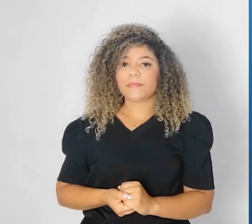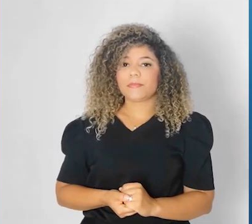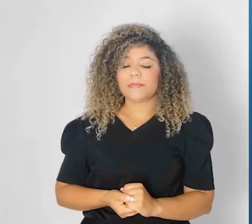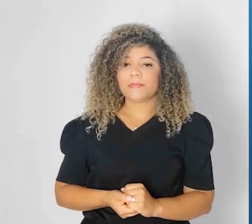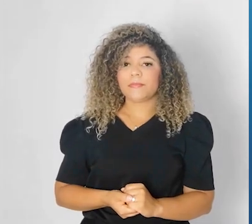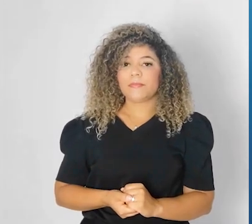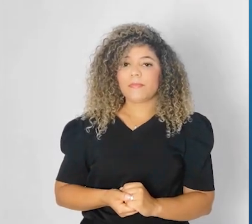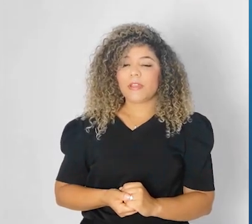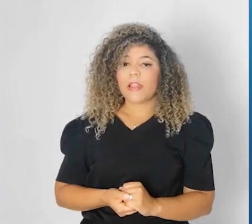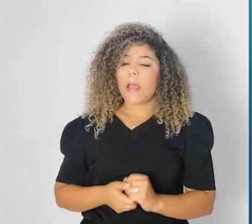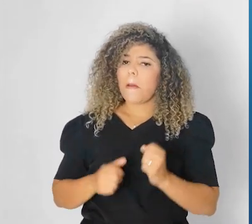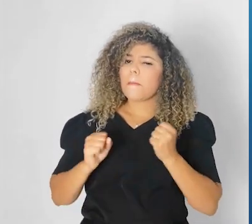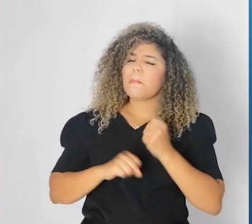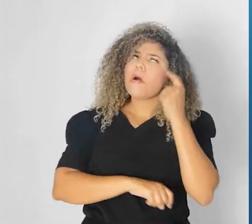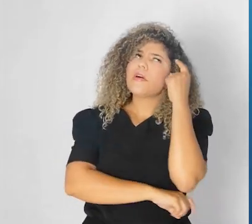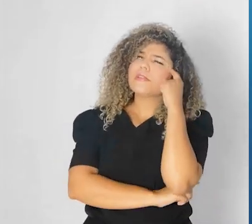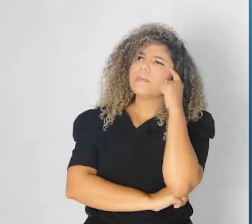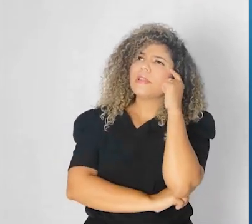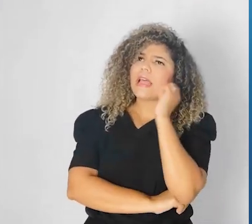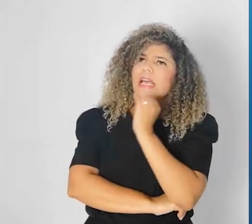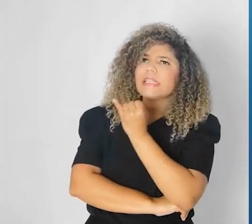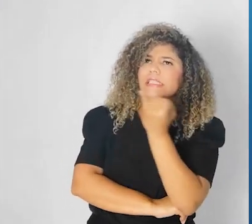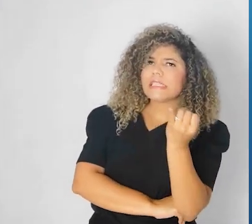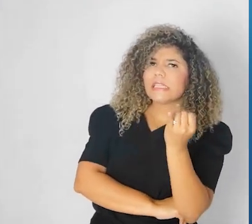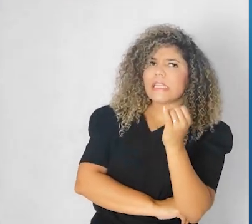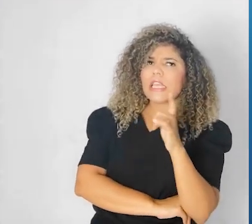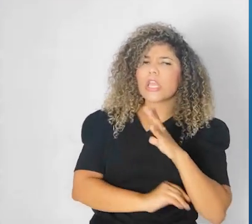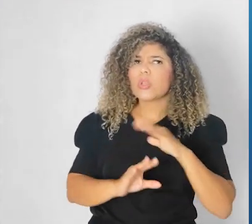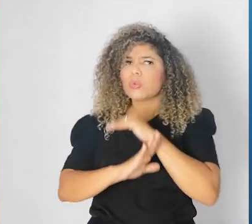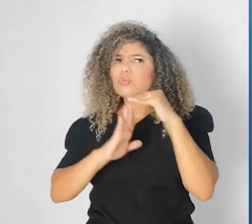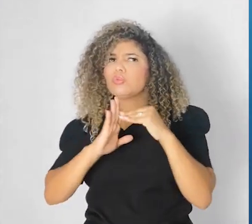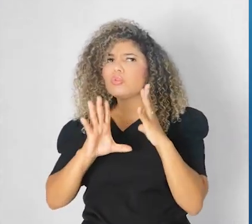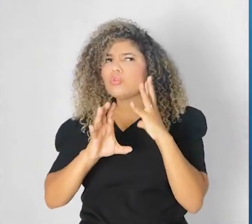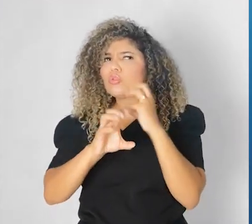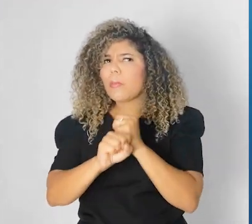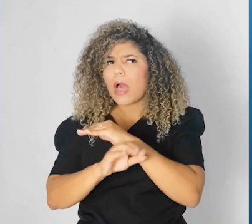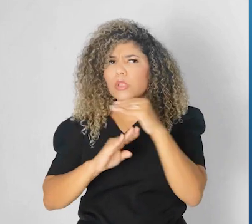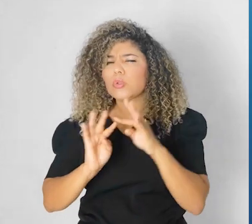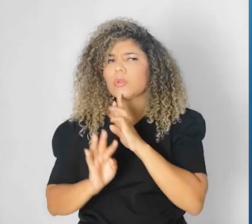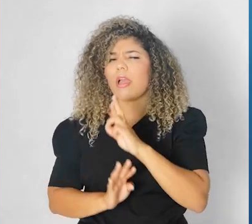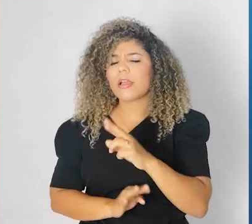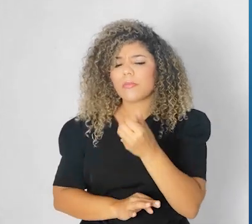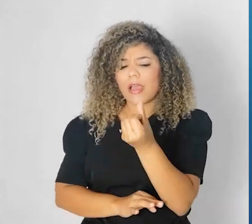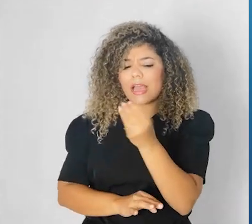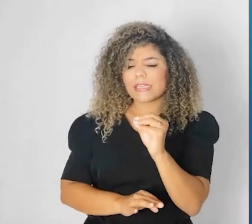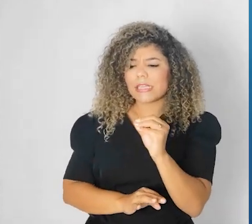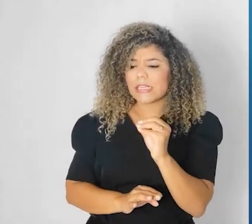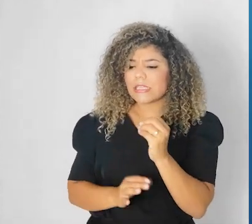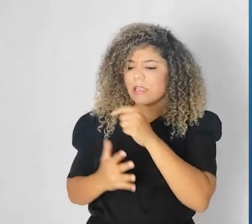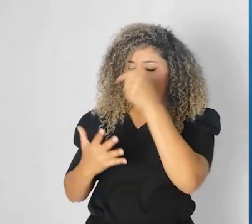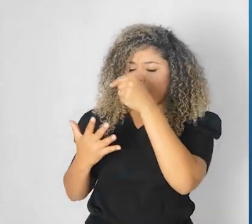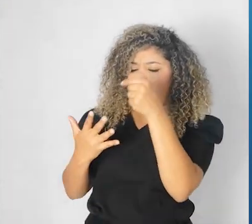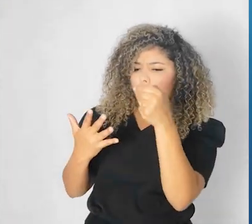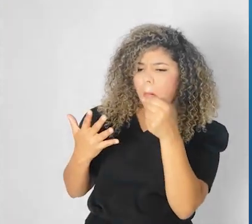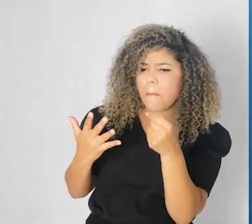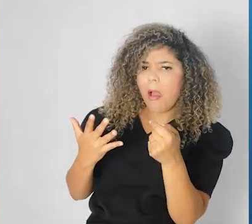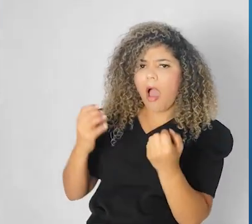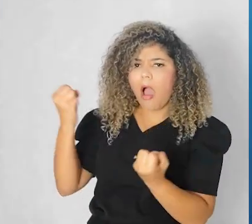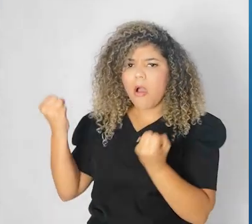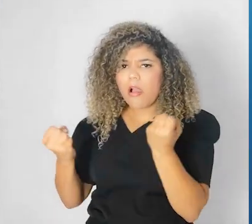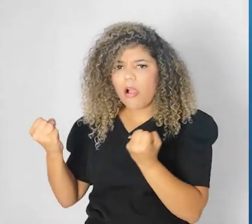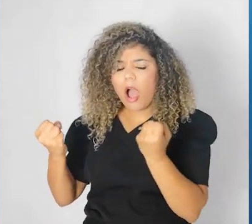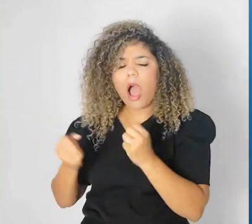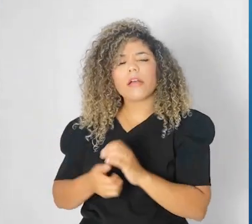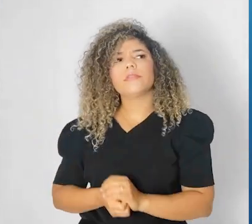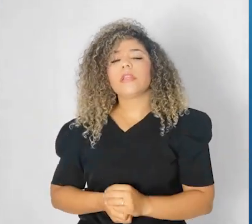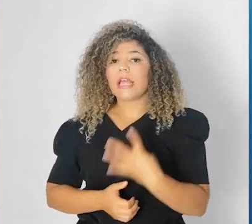Então, eu posso pensar assim, se no total é 60 rodas, se eu pegar todas as rodas do carro, então é